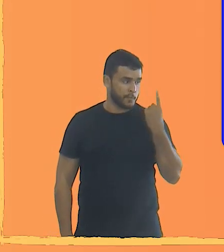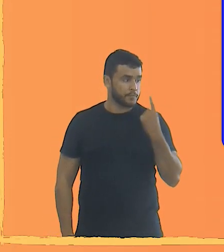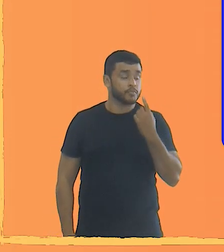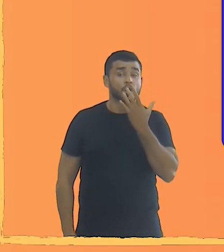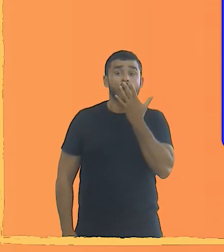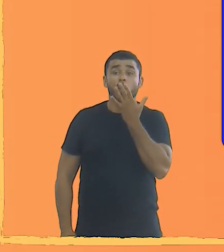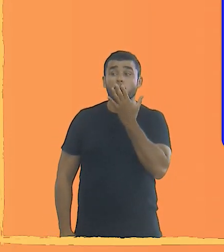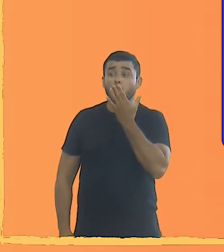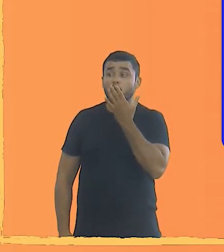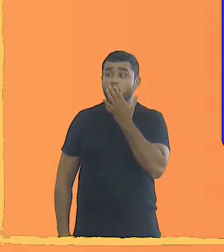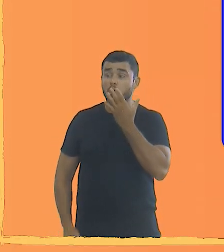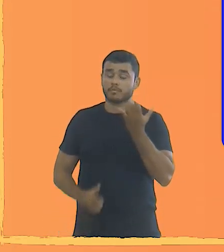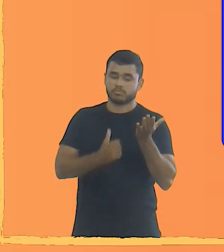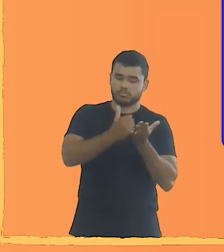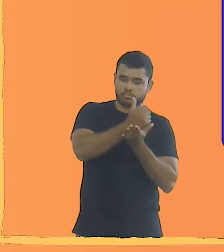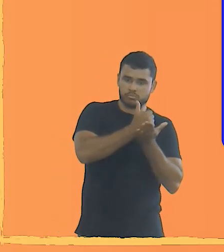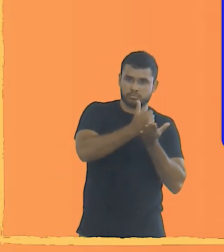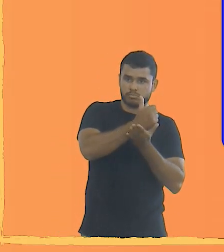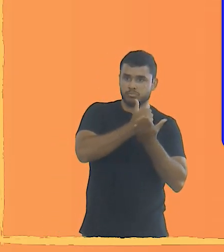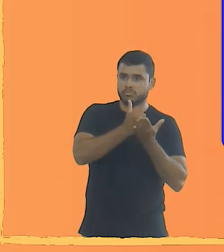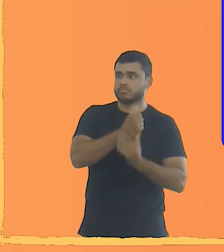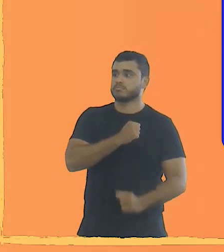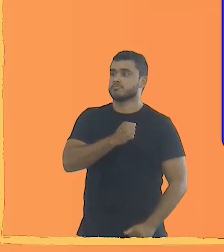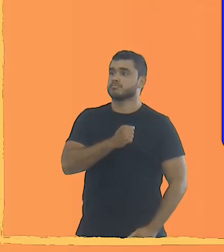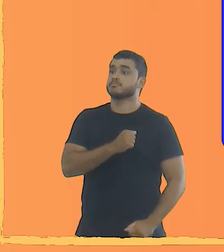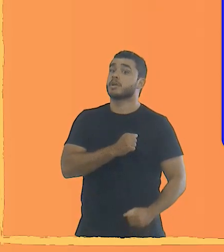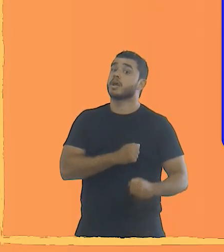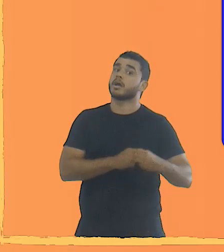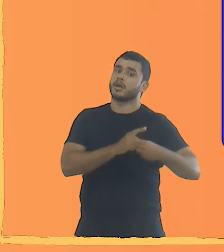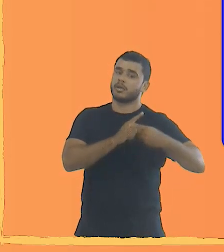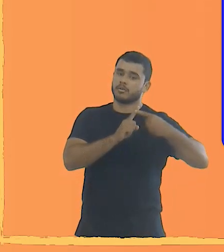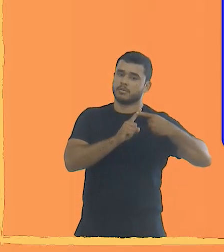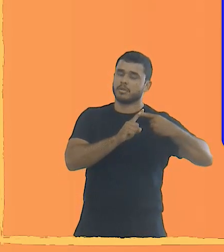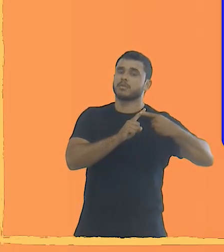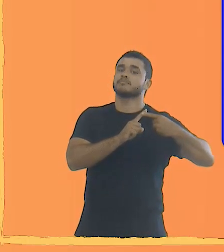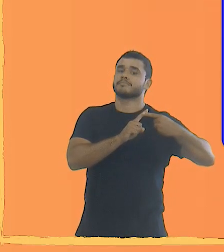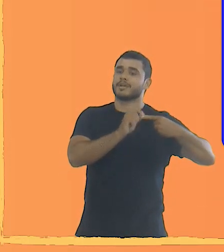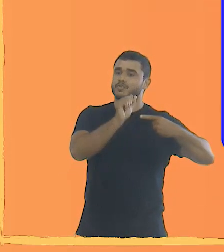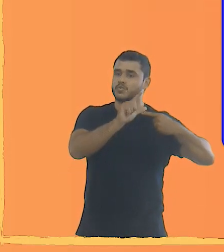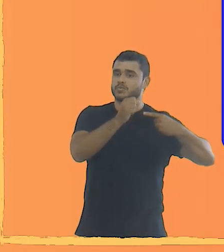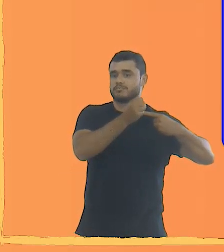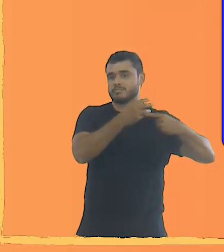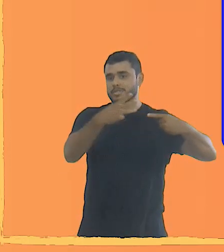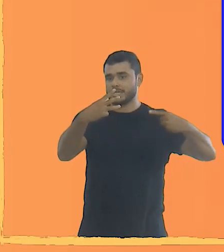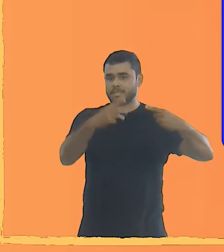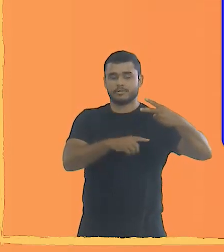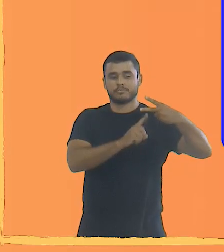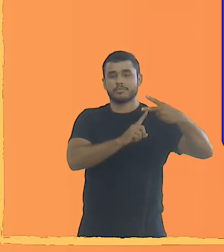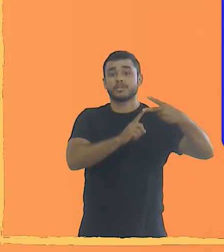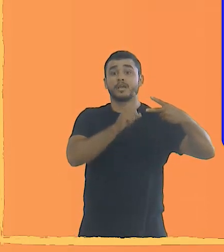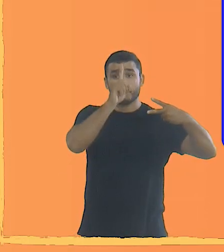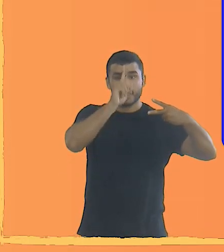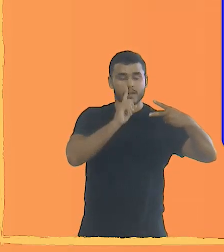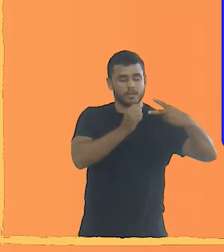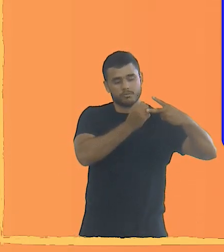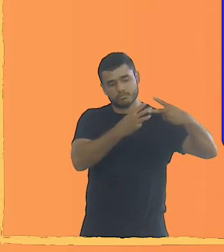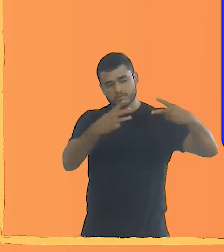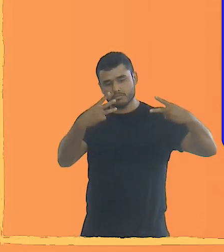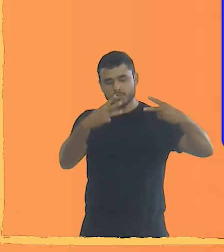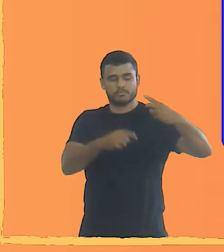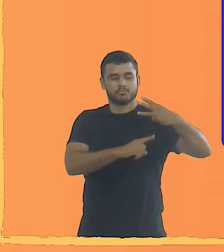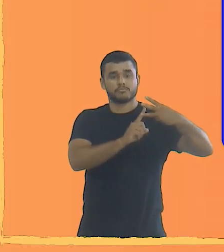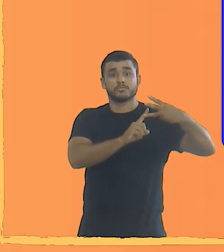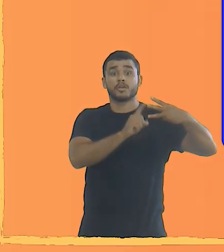cores primárias. O azul, 3 possibilidades. O amarelo, 3 possibilidades. O vermelho, 3